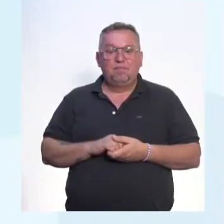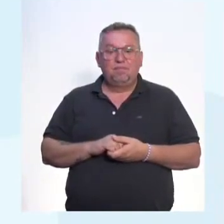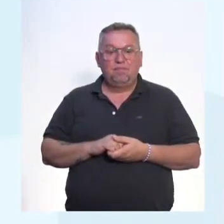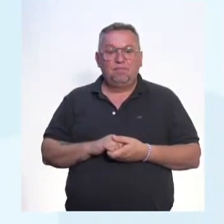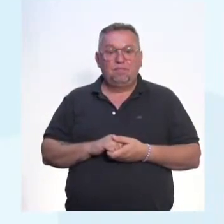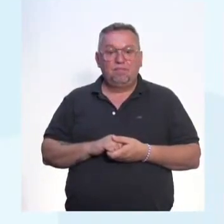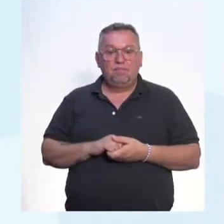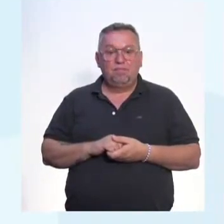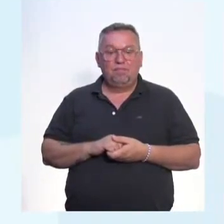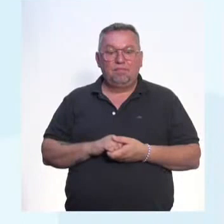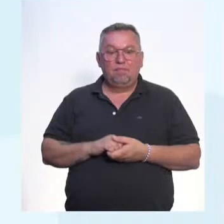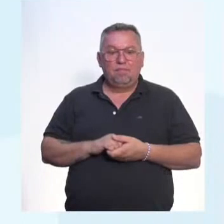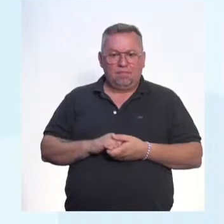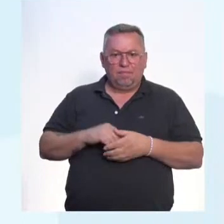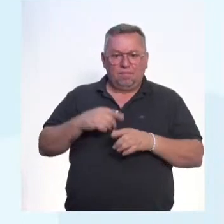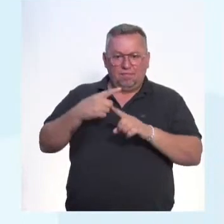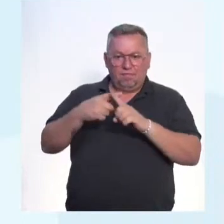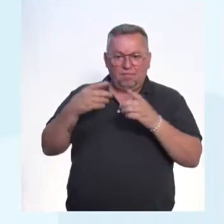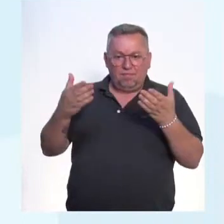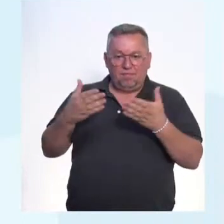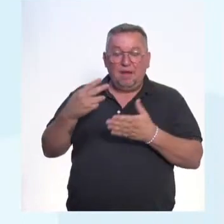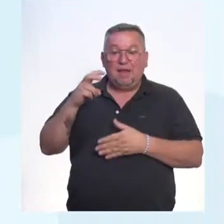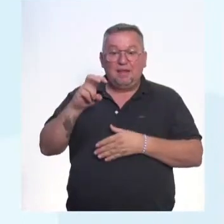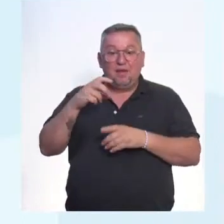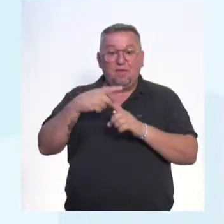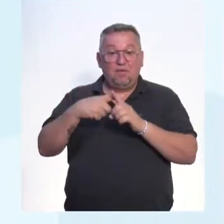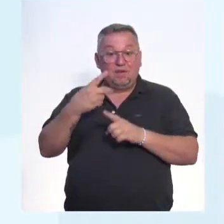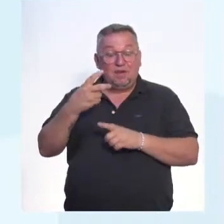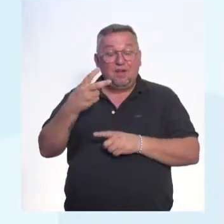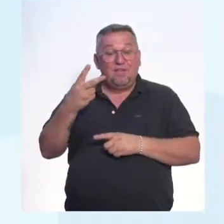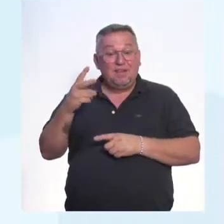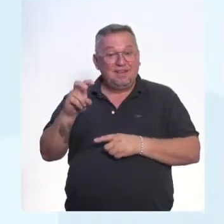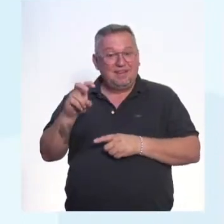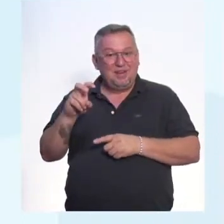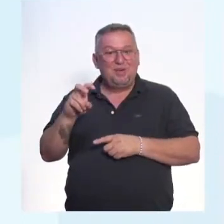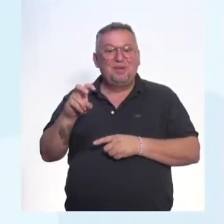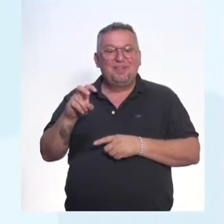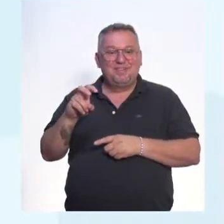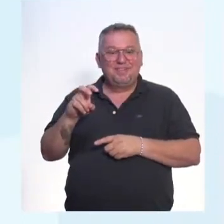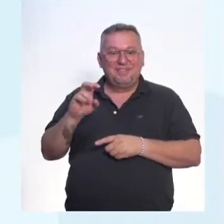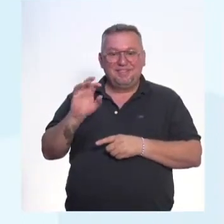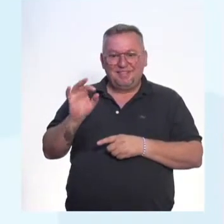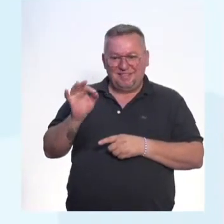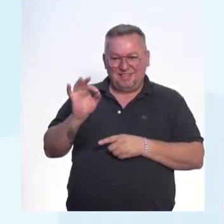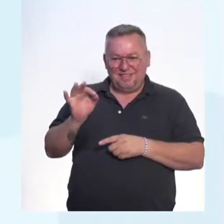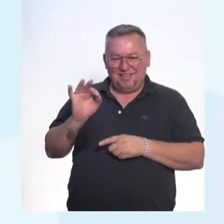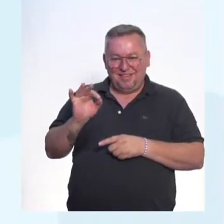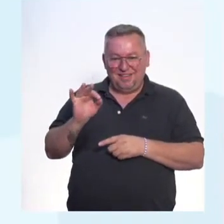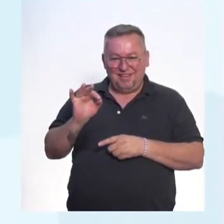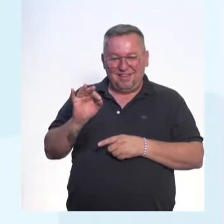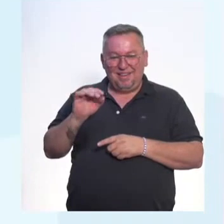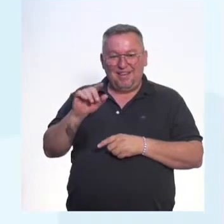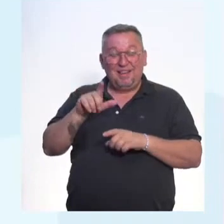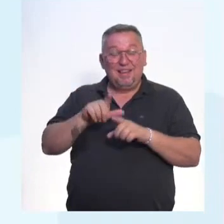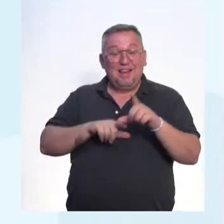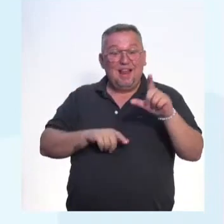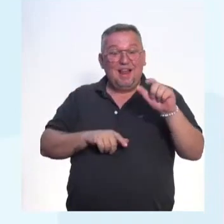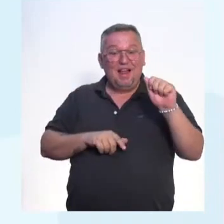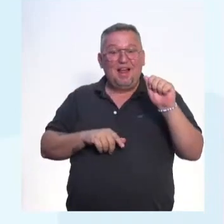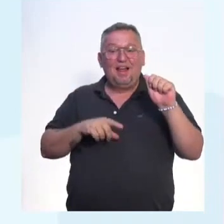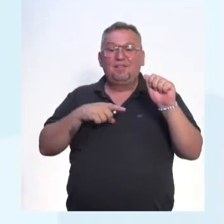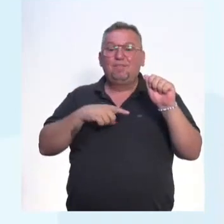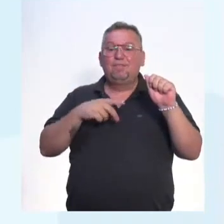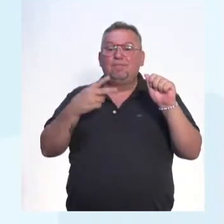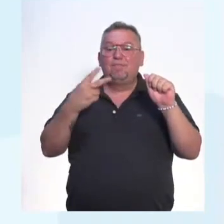dados. Vamos multiplicar? 5 vezes 5, 25. Então, na letra A, nós